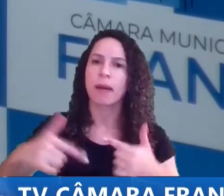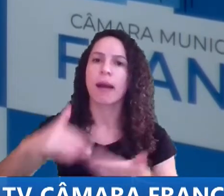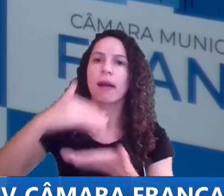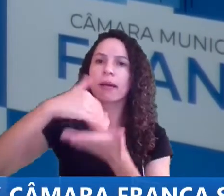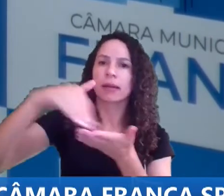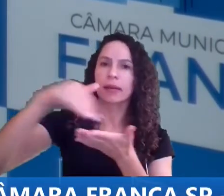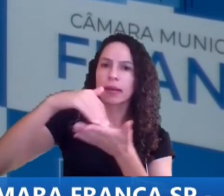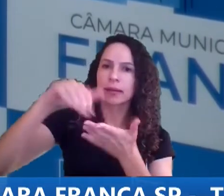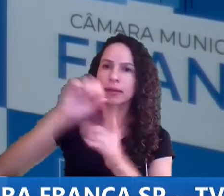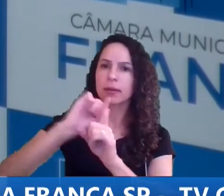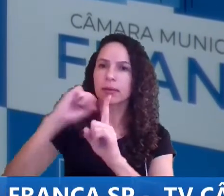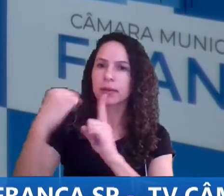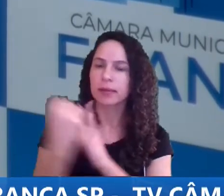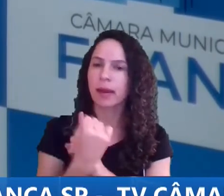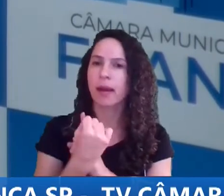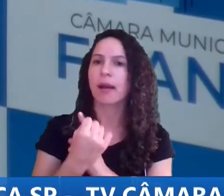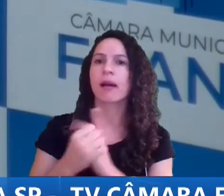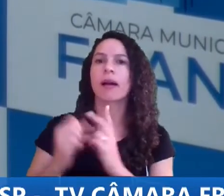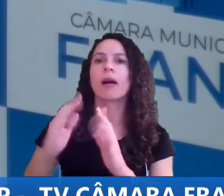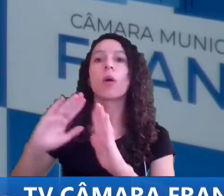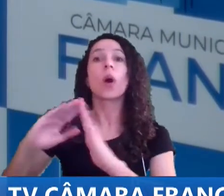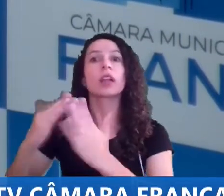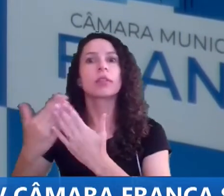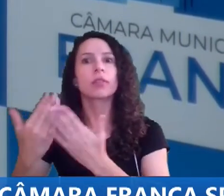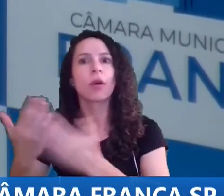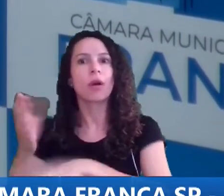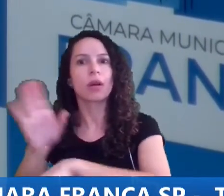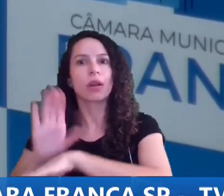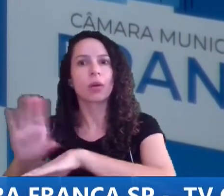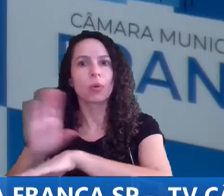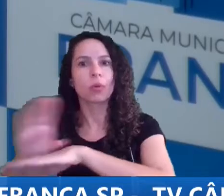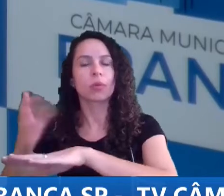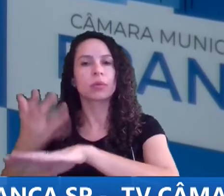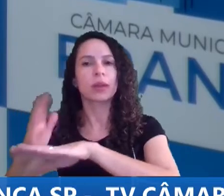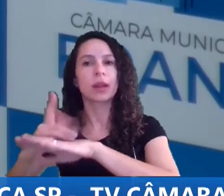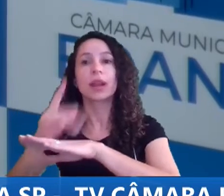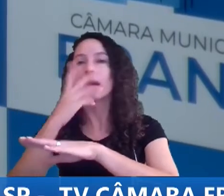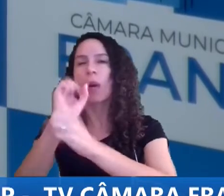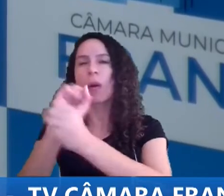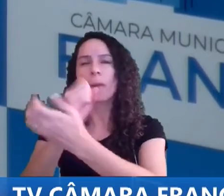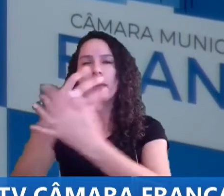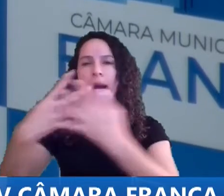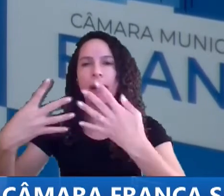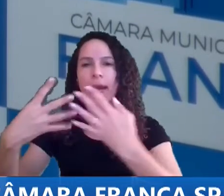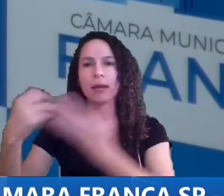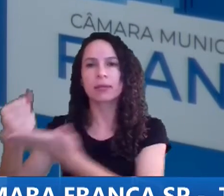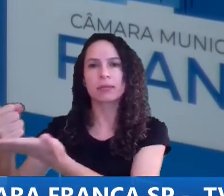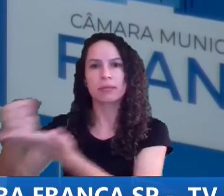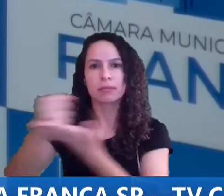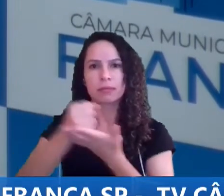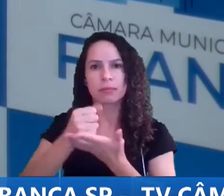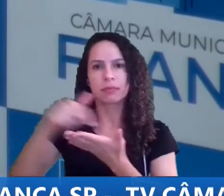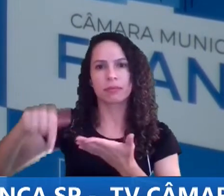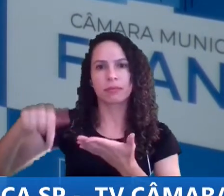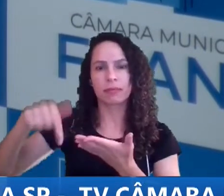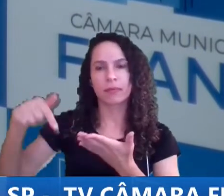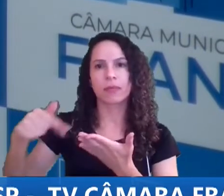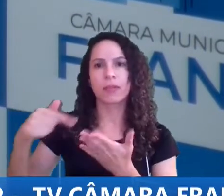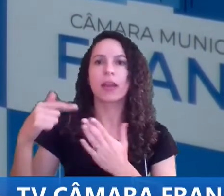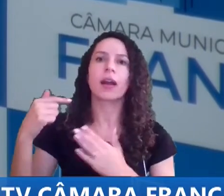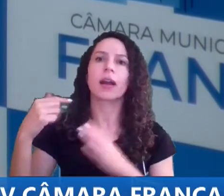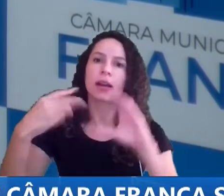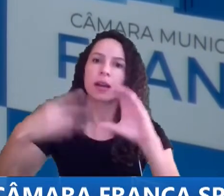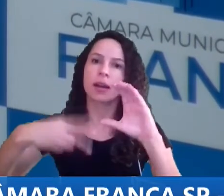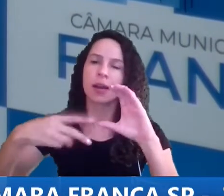também está aqui representada, Escola de Aprendizagem. Precisamos trabalhar em rede e o apoio dessa casa, com certeza, vai ser muito importante para que esse